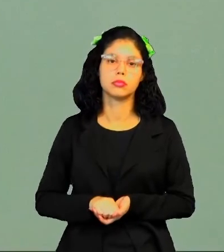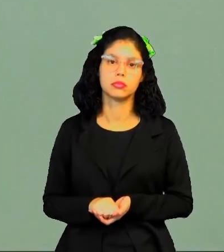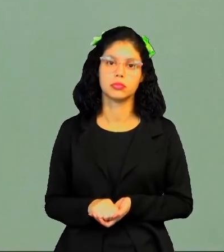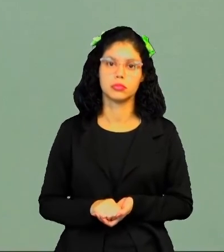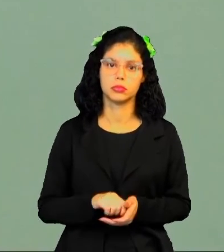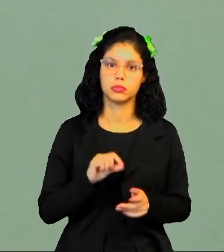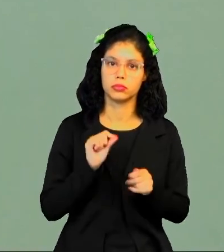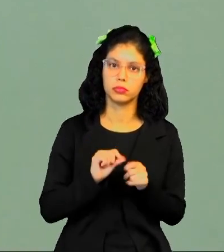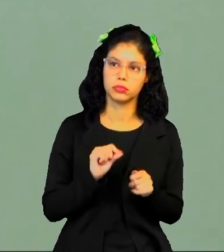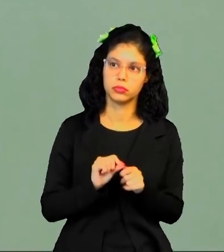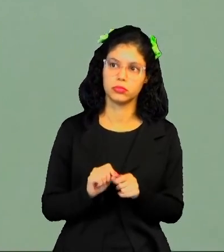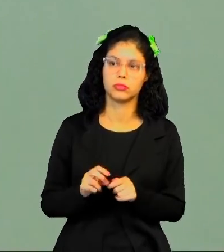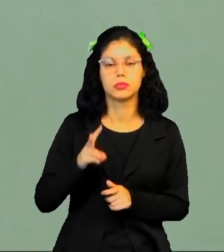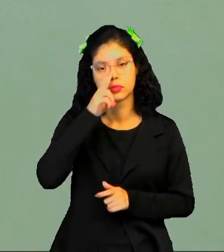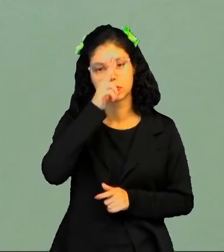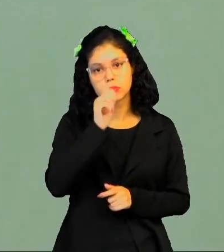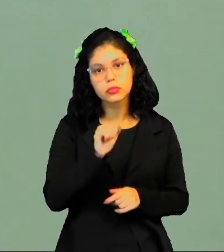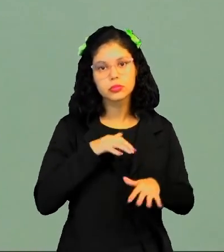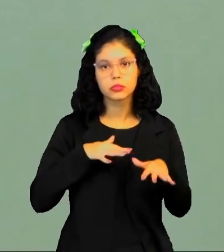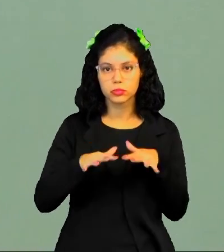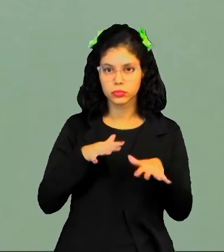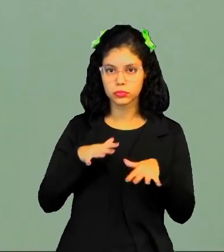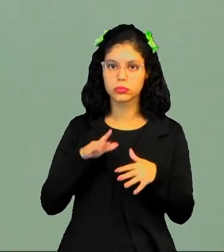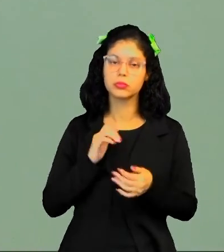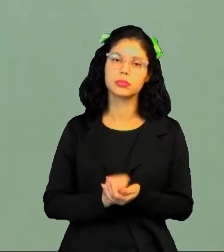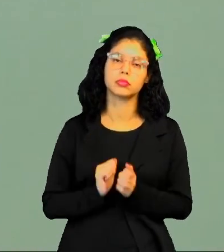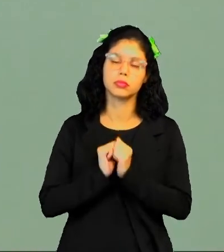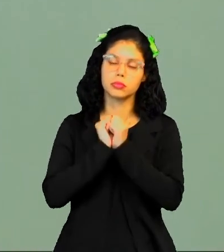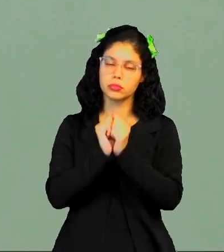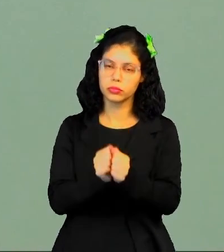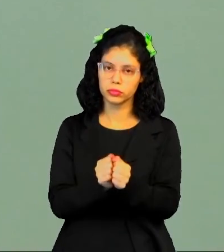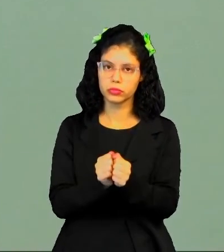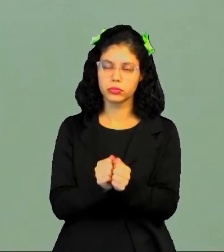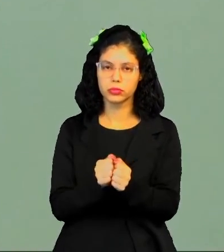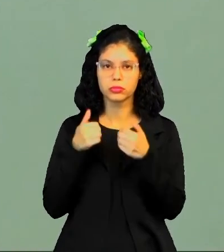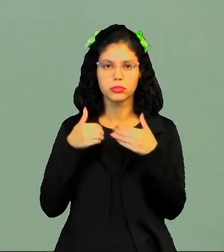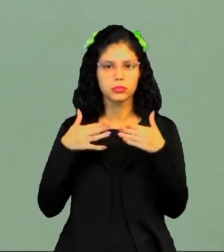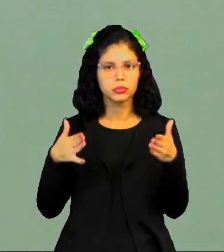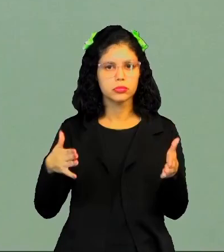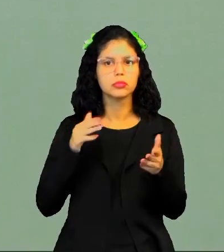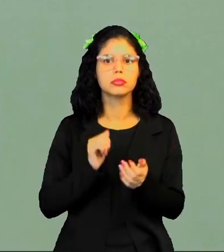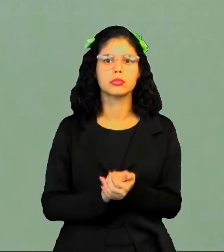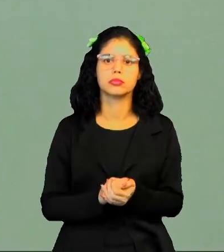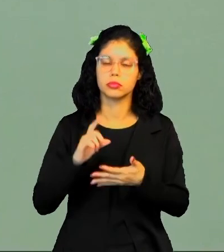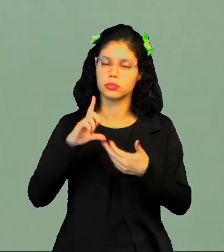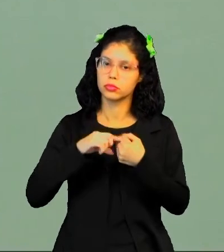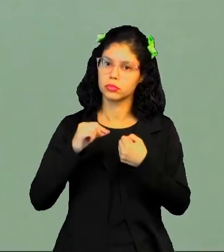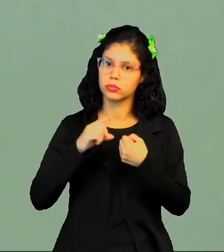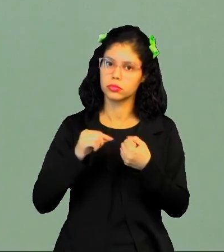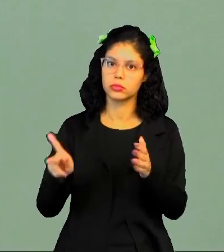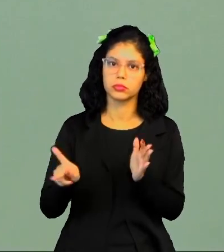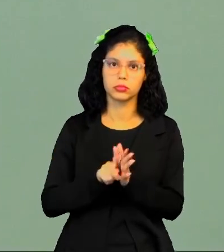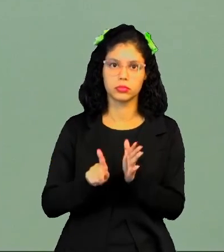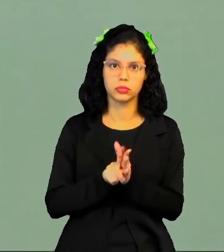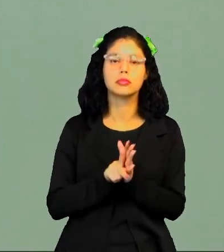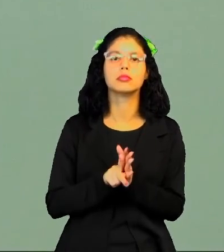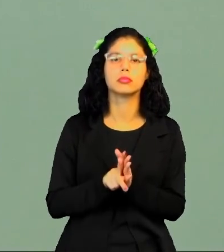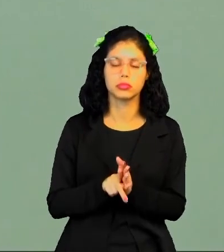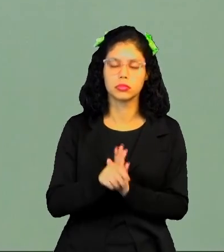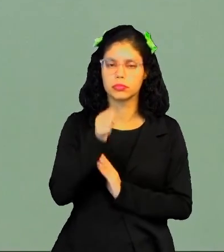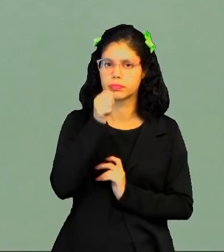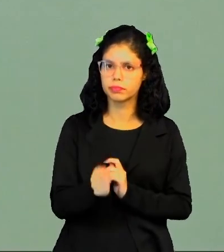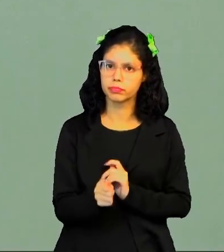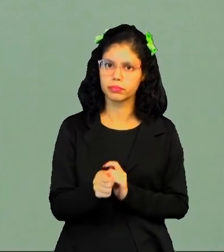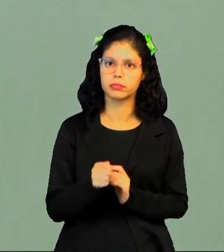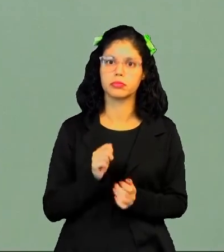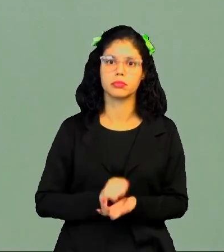história, fez uma forte mobilização, né, junto com essa Comissão da Verdade, pela abertura dos arquivos da ditadura, para que fossem,